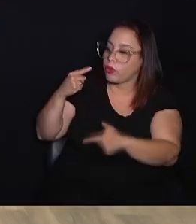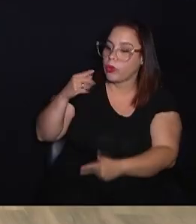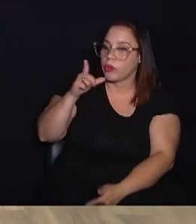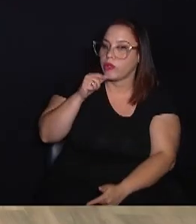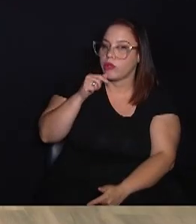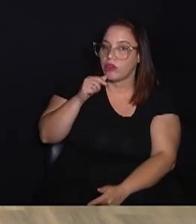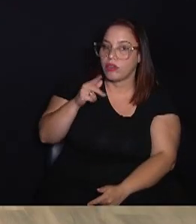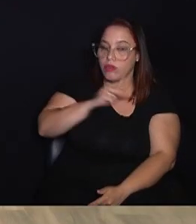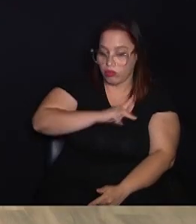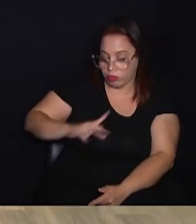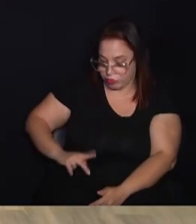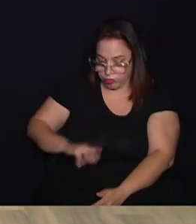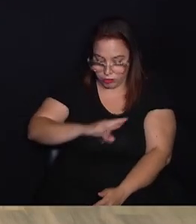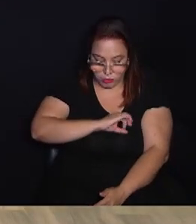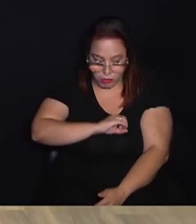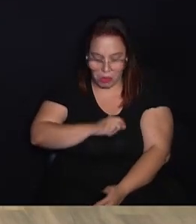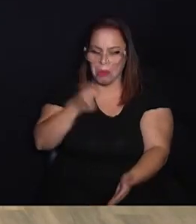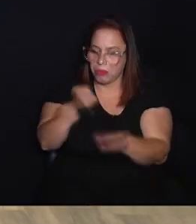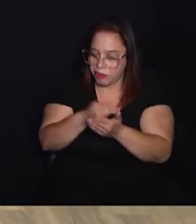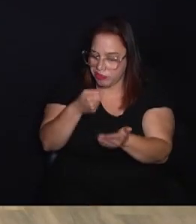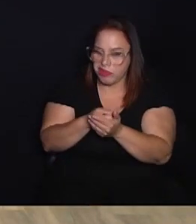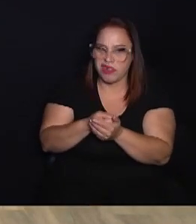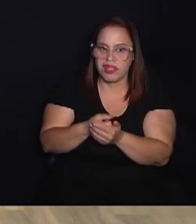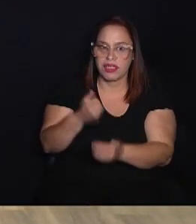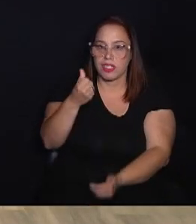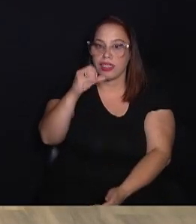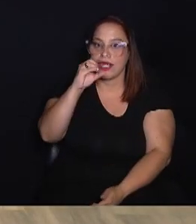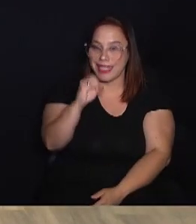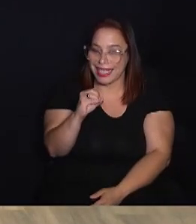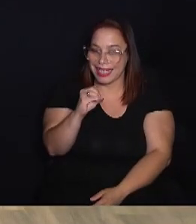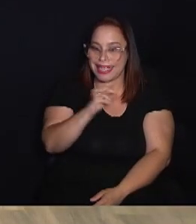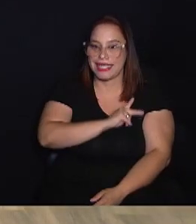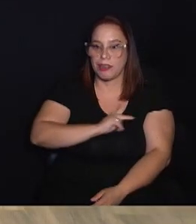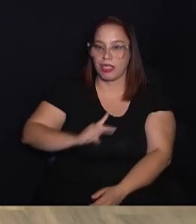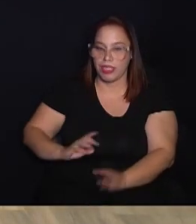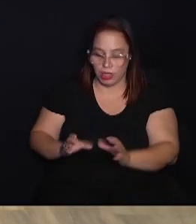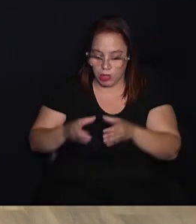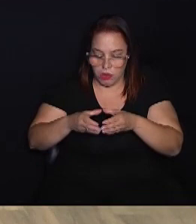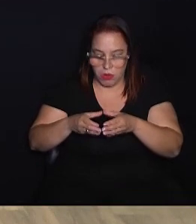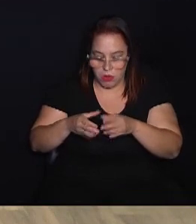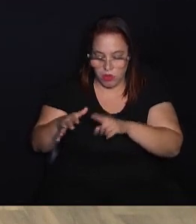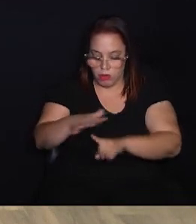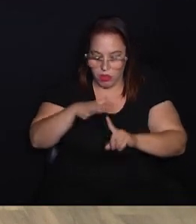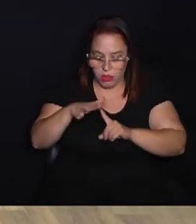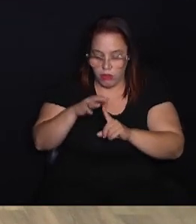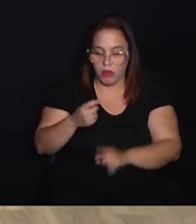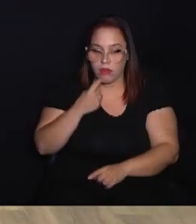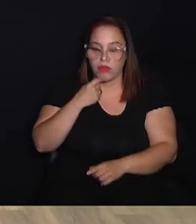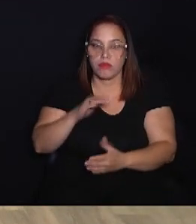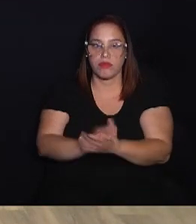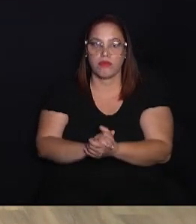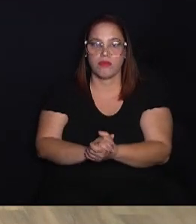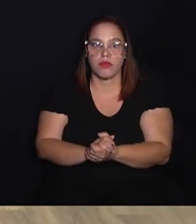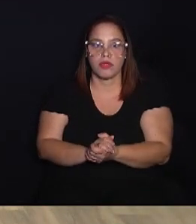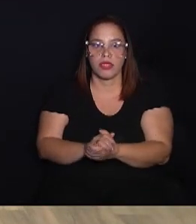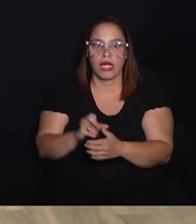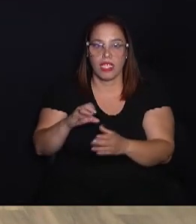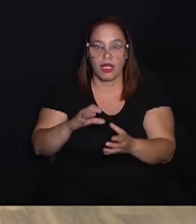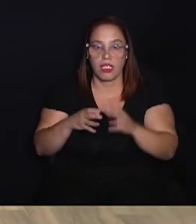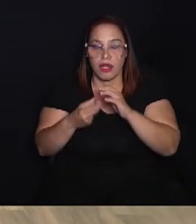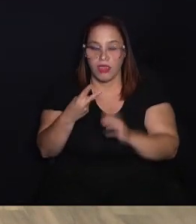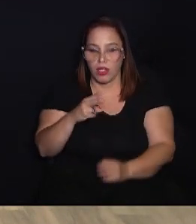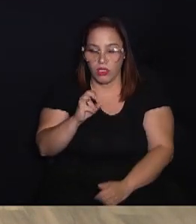do usuário do transporte. Eu acho que esse é um desafio para o próximo governo. E nós temos também a questão dos resíduos, né? A gente precisa